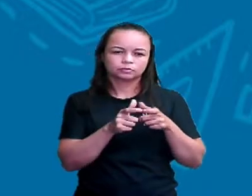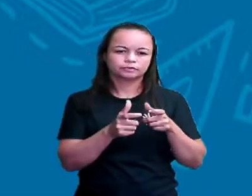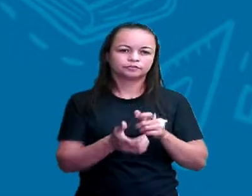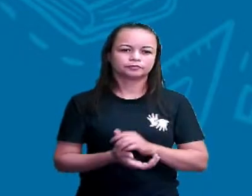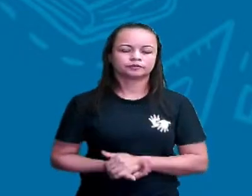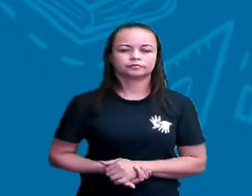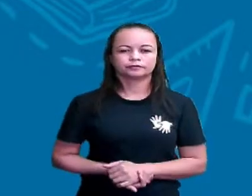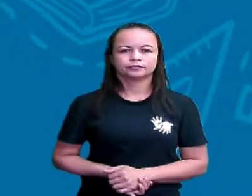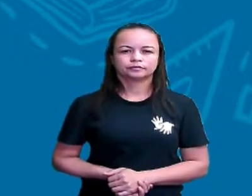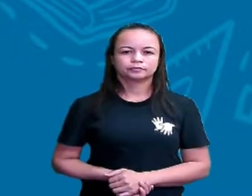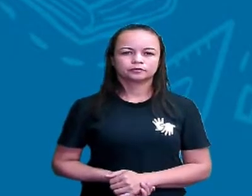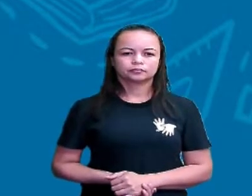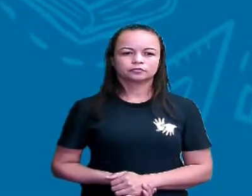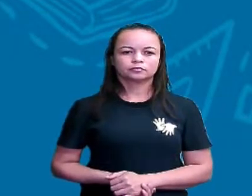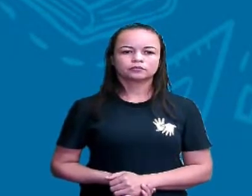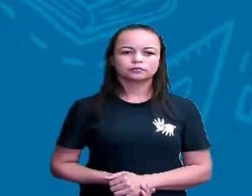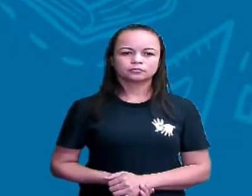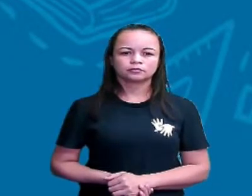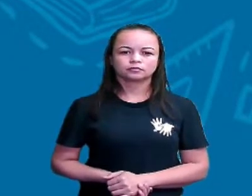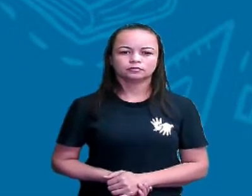Opa, tô voltando.